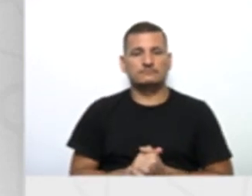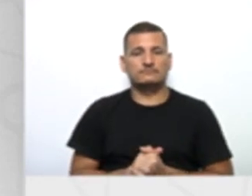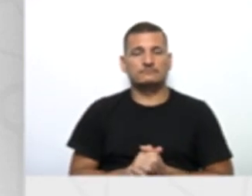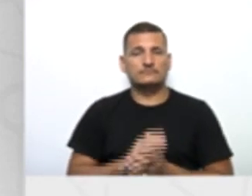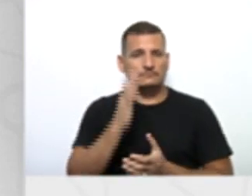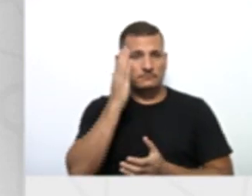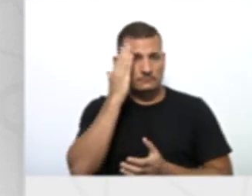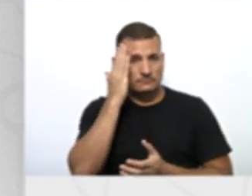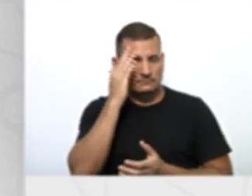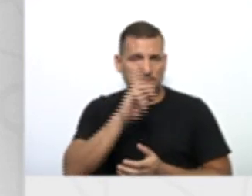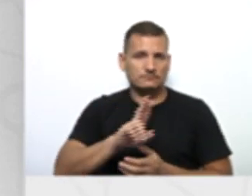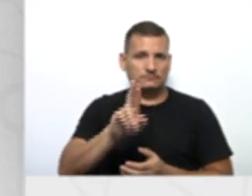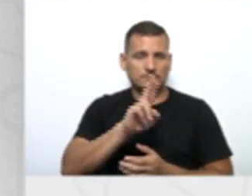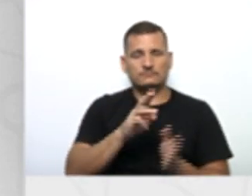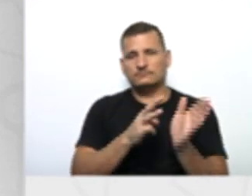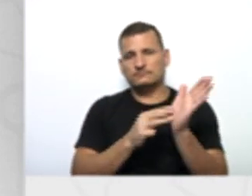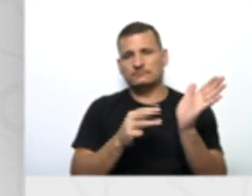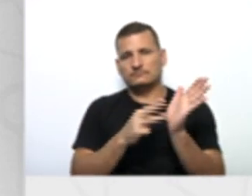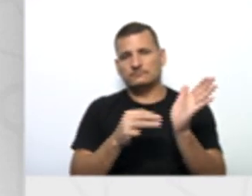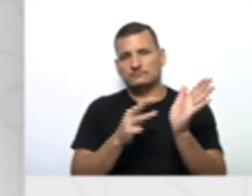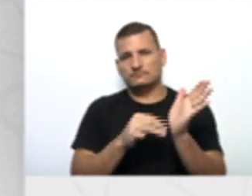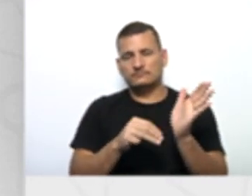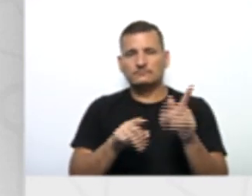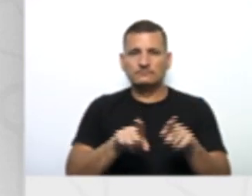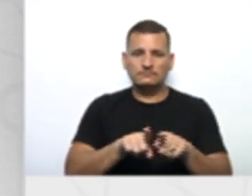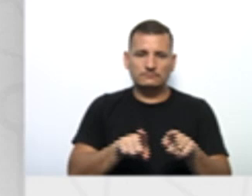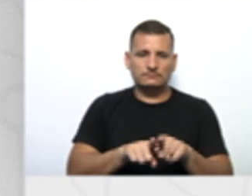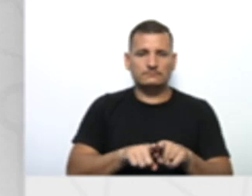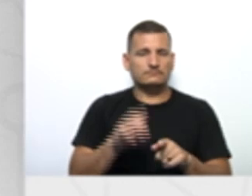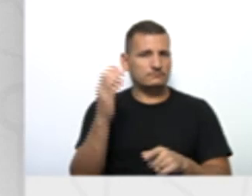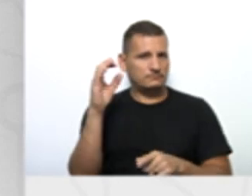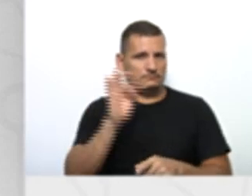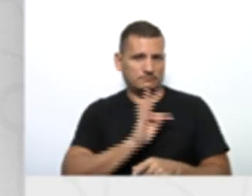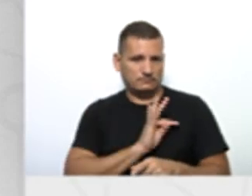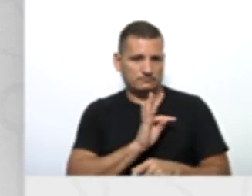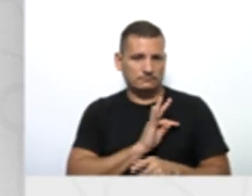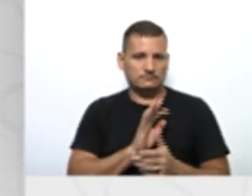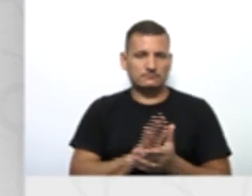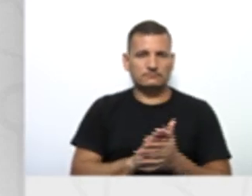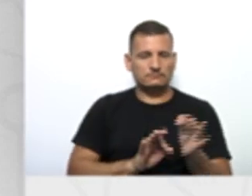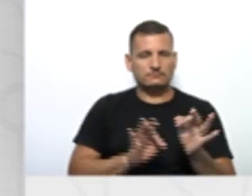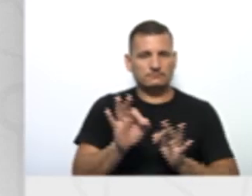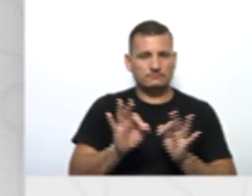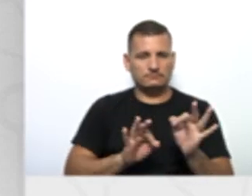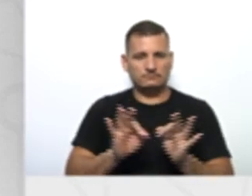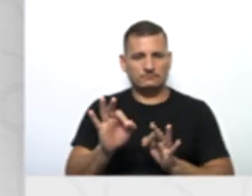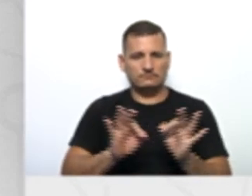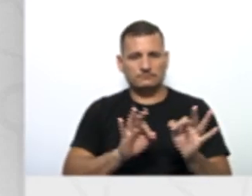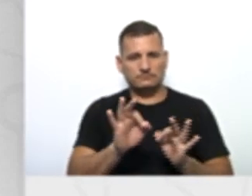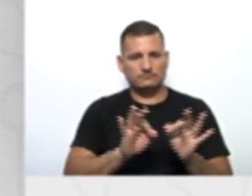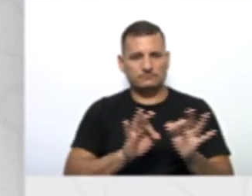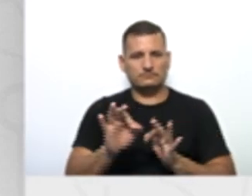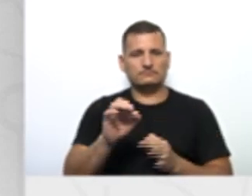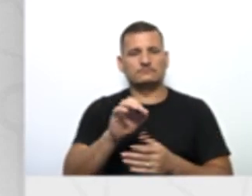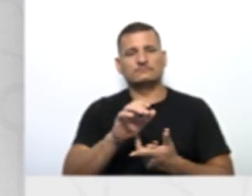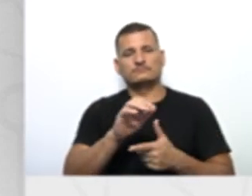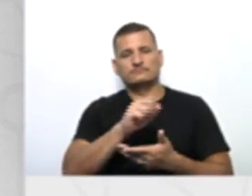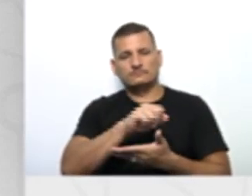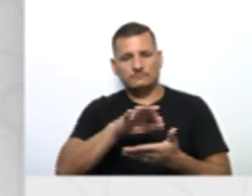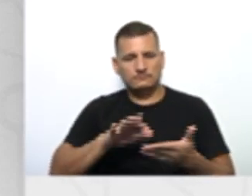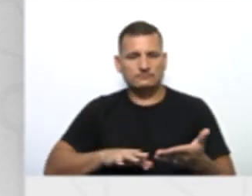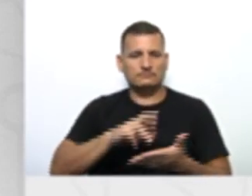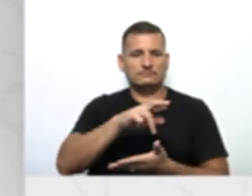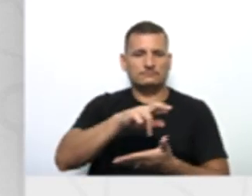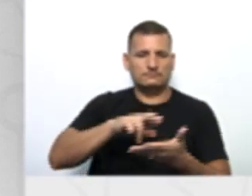aplicar as normas de metodologia e produção técnica científica, elaborar o planejamento de atividades e relatórios de acordo com as regulamentações